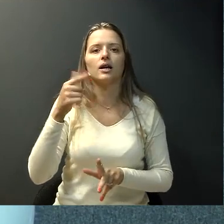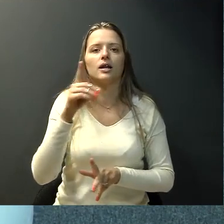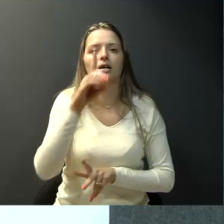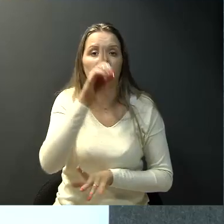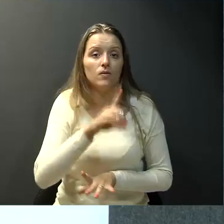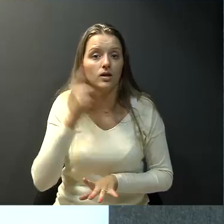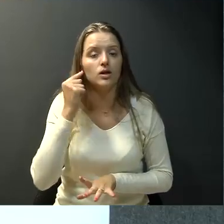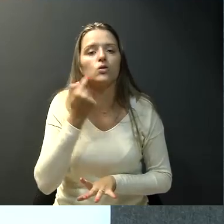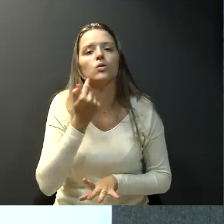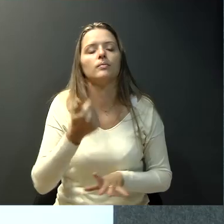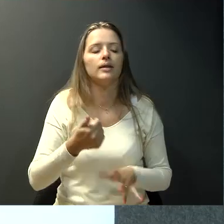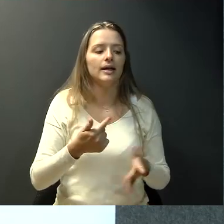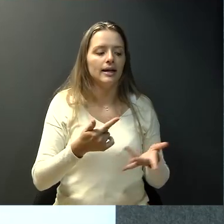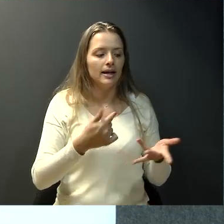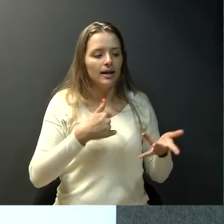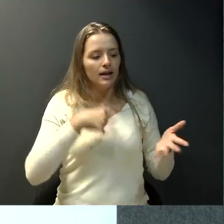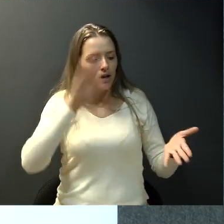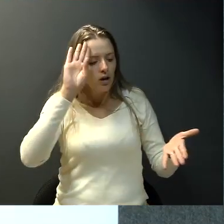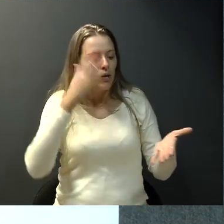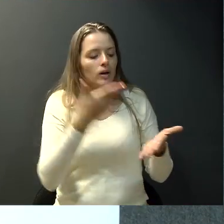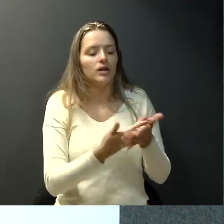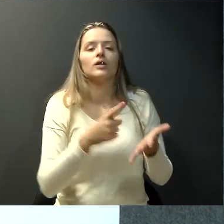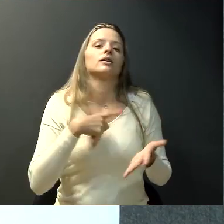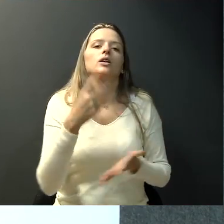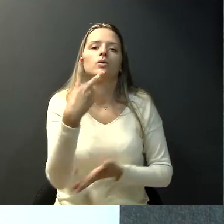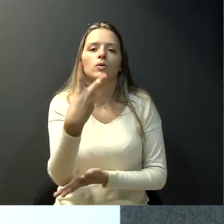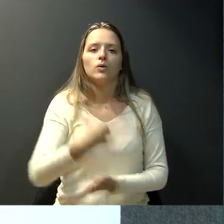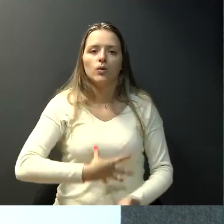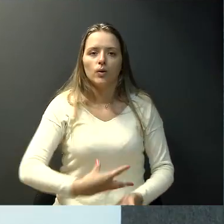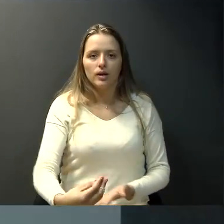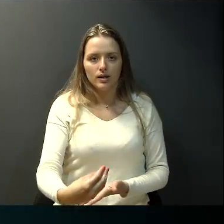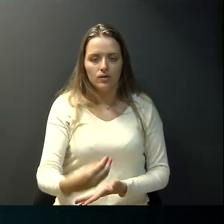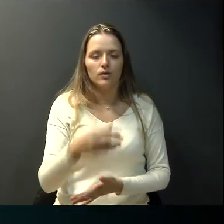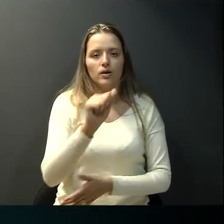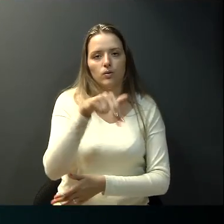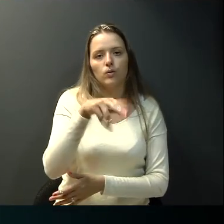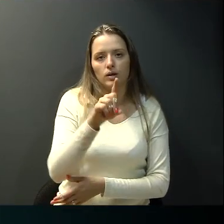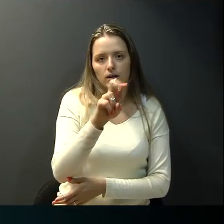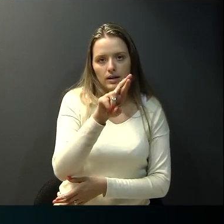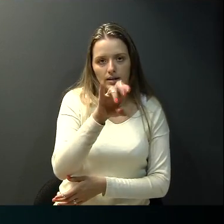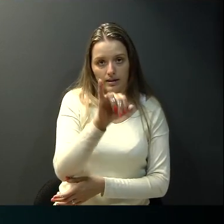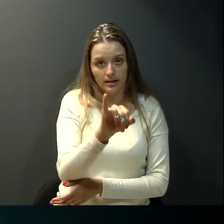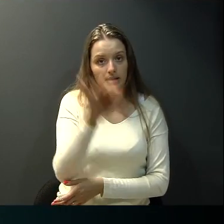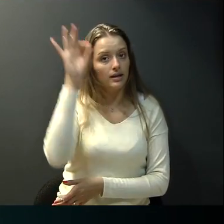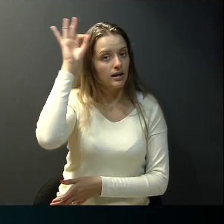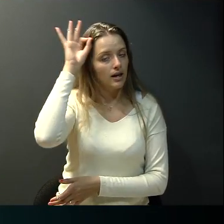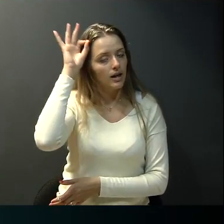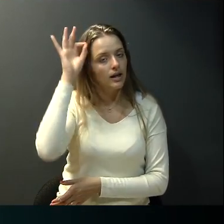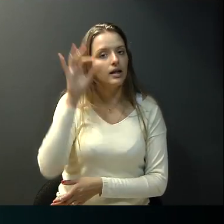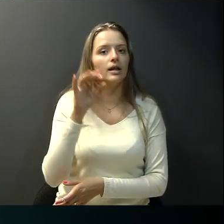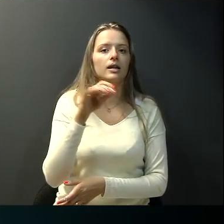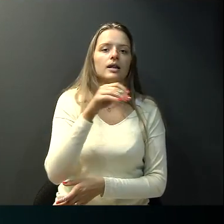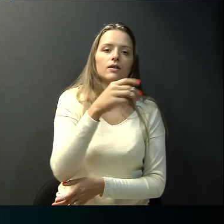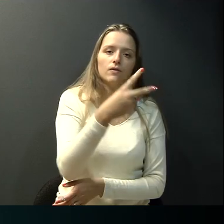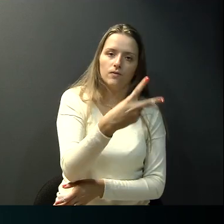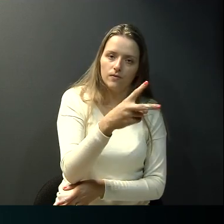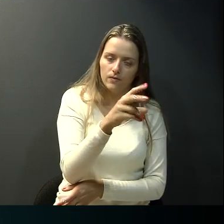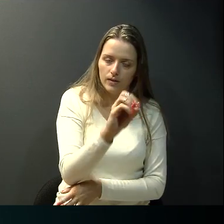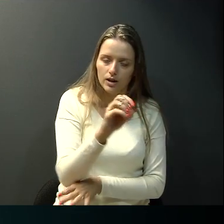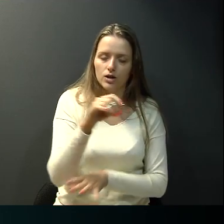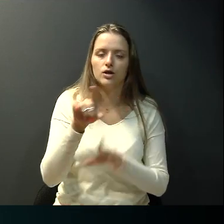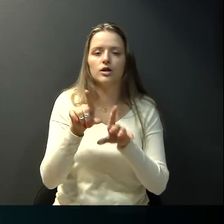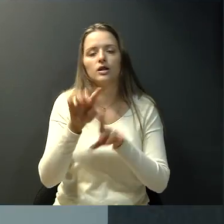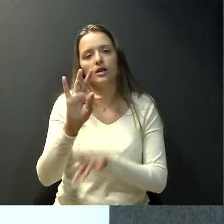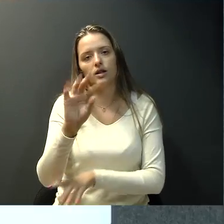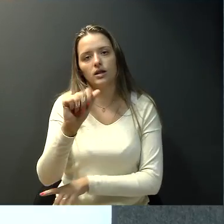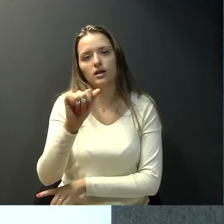deficiência? Olha, eu acredito assim, porque na verdade eu tenho 2 filhos surdos, né? O Andrei, que tem 20 anos, e a Tainá, de 13. Não sei o porquê, acho que é um